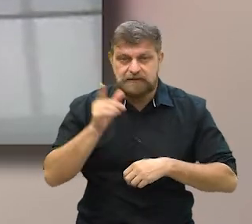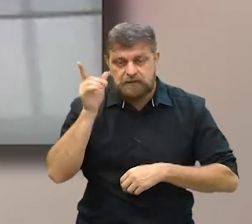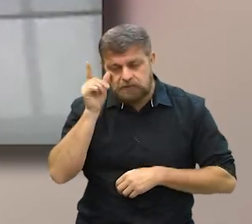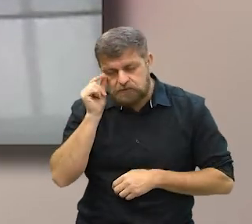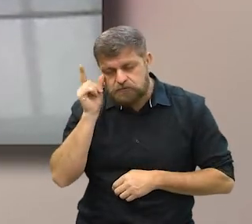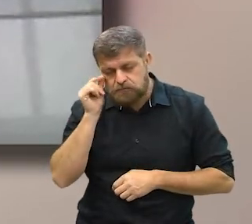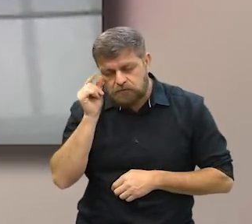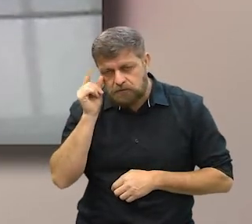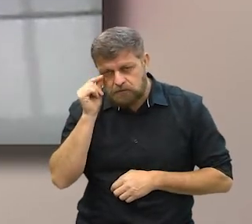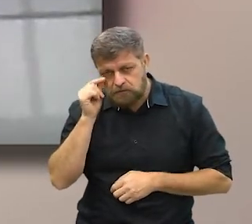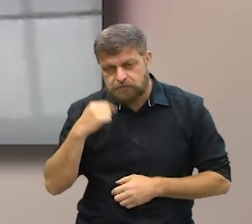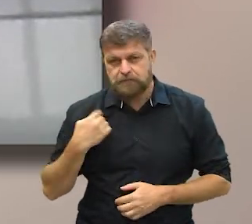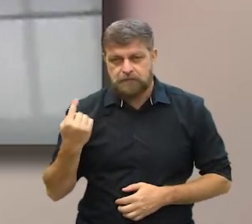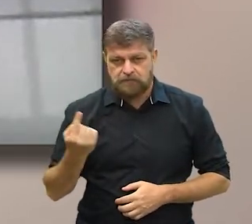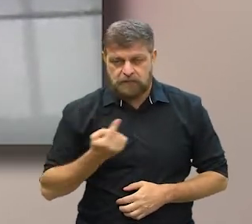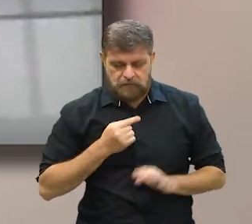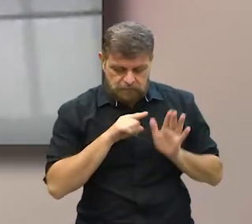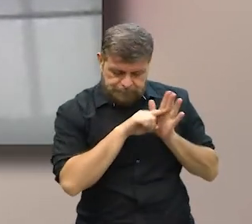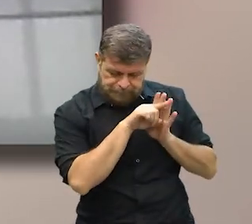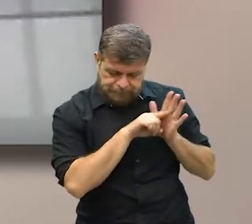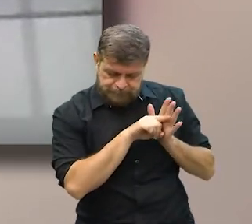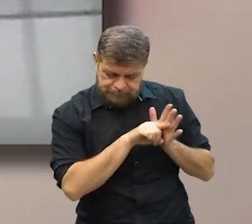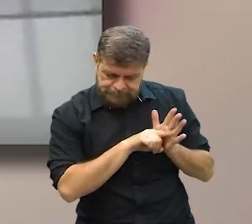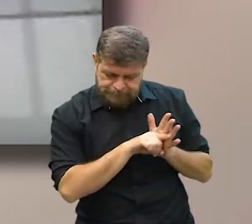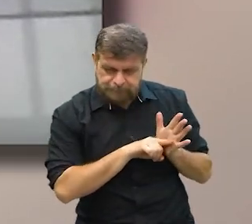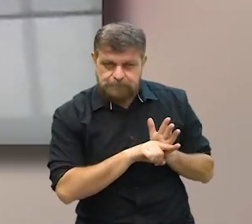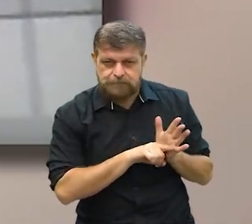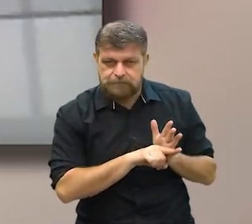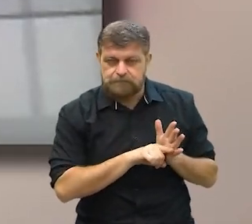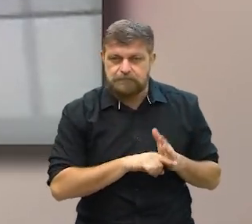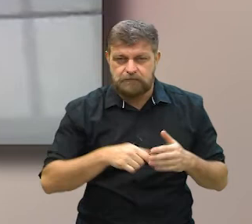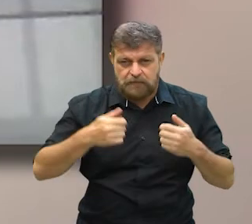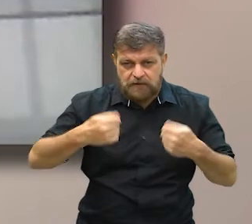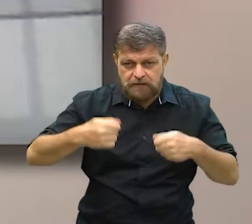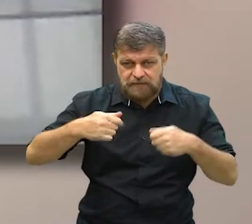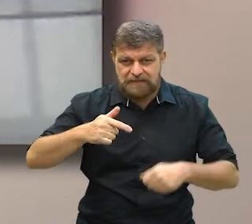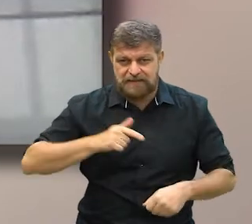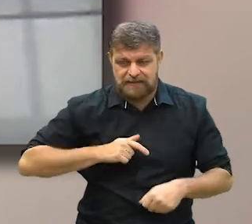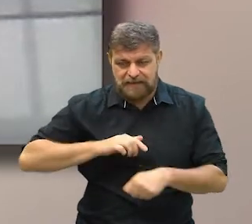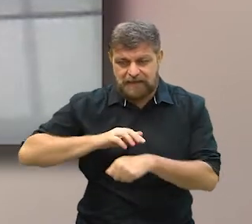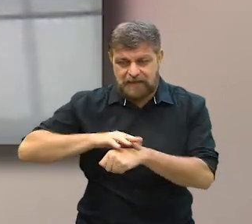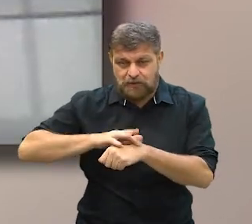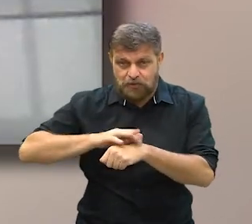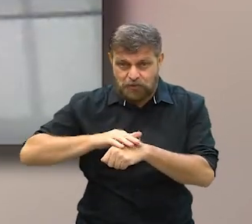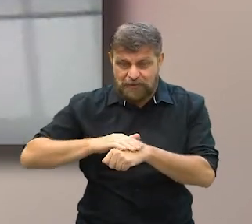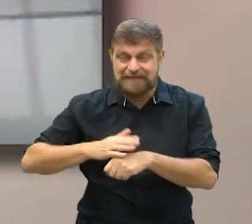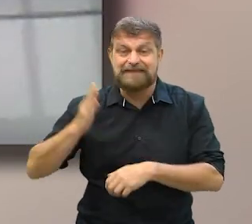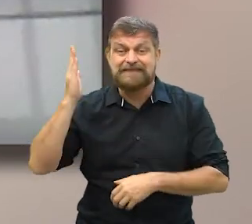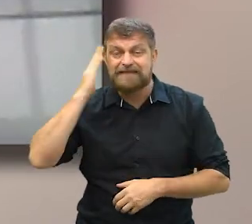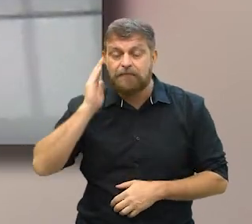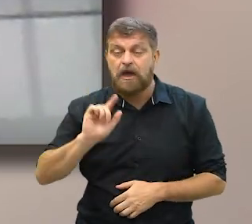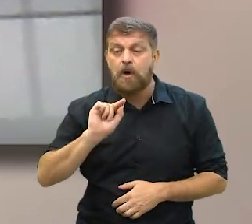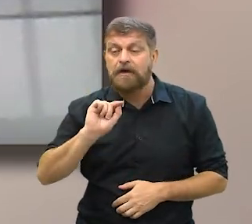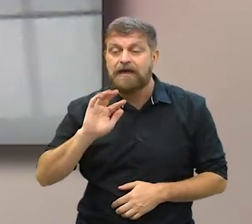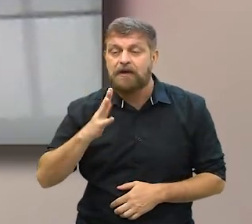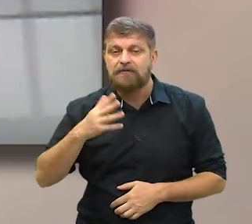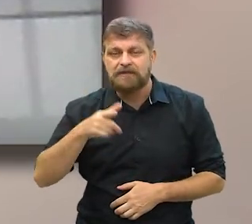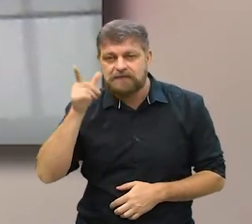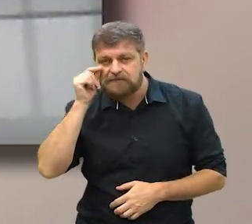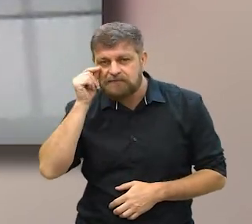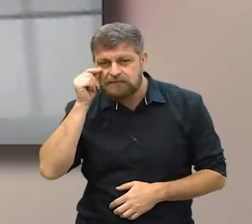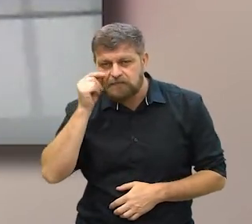bebê pode ter alguma delas. Né? Então, a gente precisa de um pouco mais